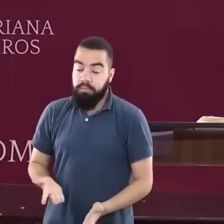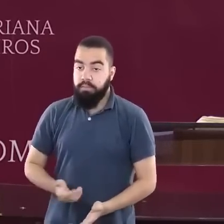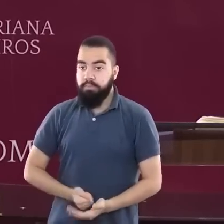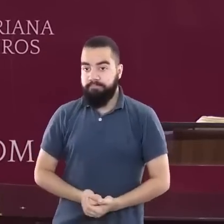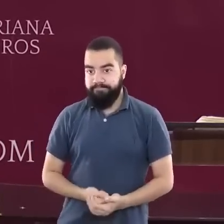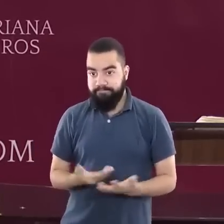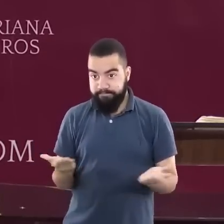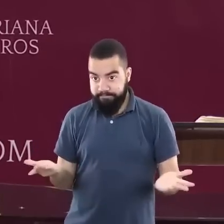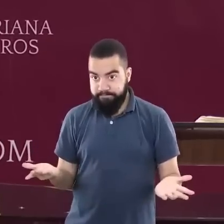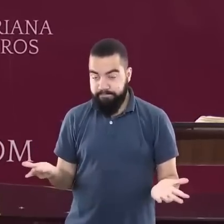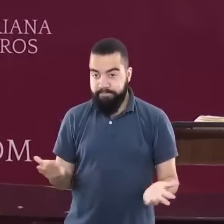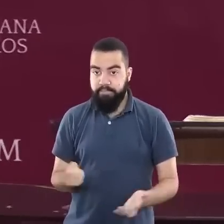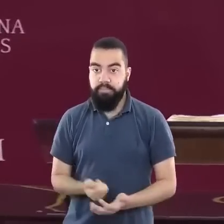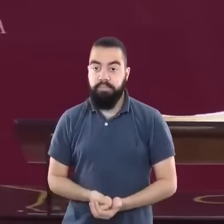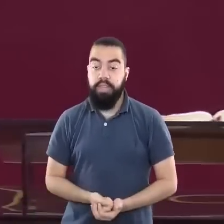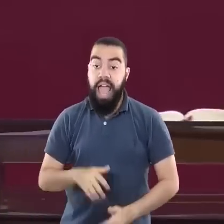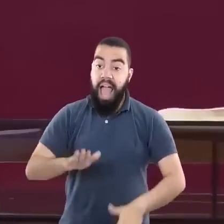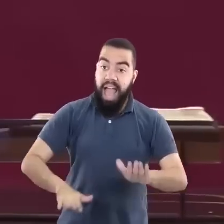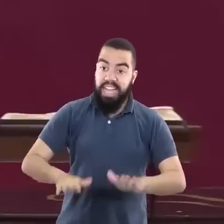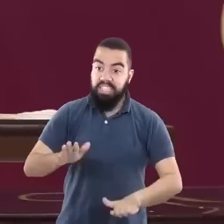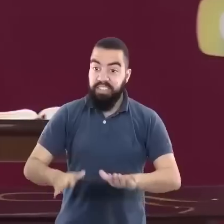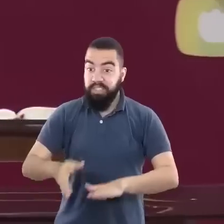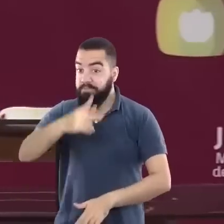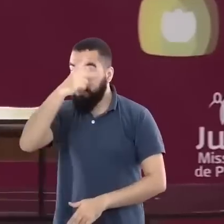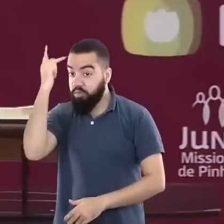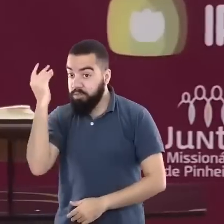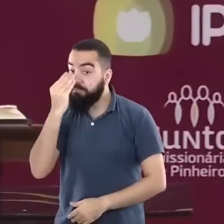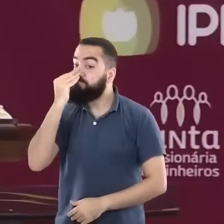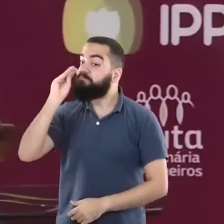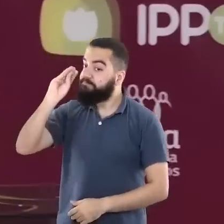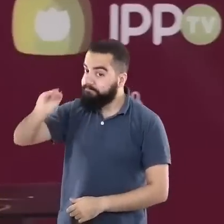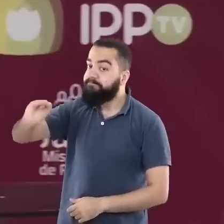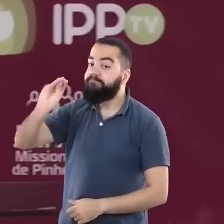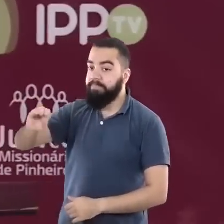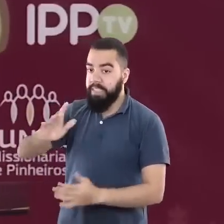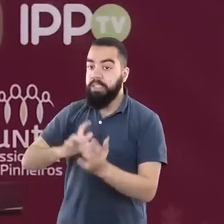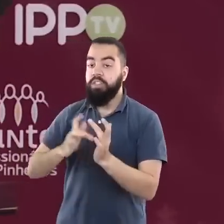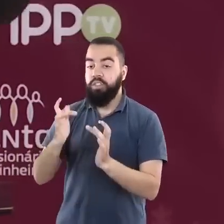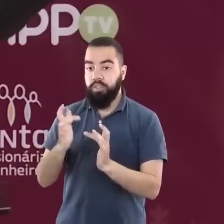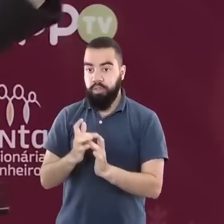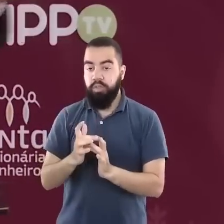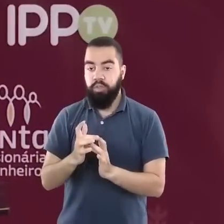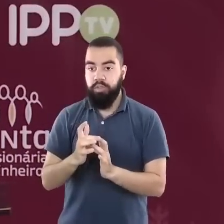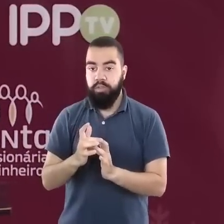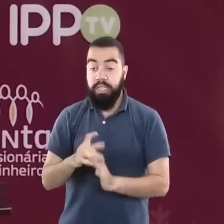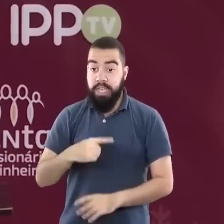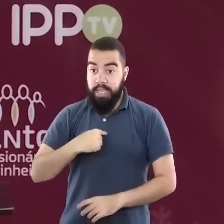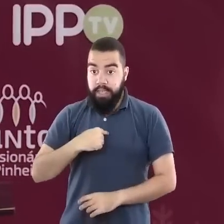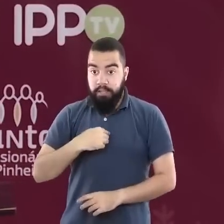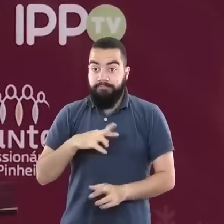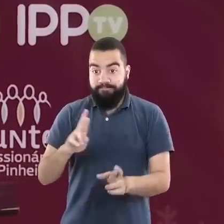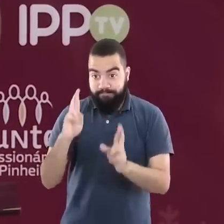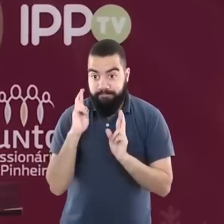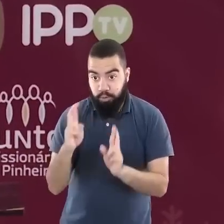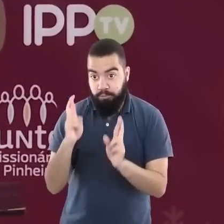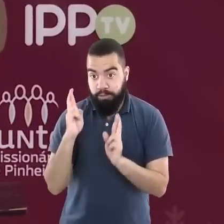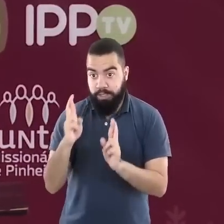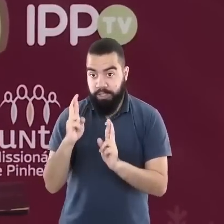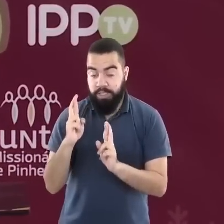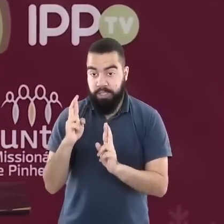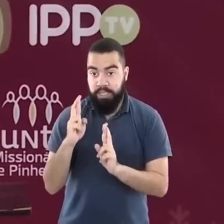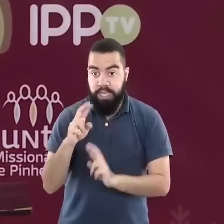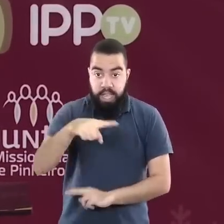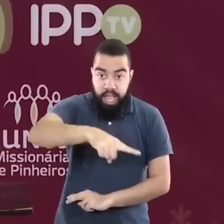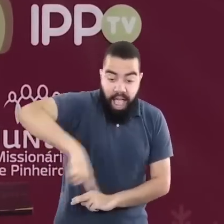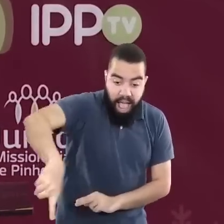pois bem Há muitas pessoas que rejeitam a Jesus e eu espero que neste auditório e as pessoas que estão nos acompanhando